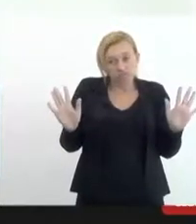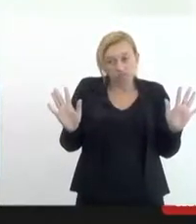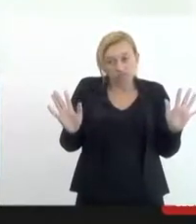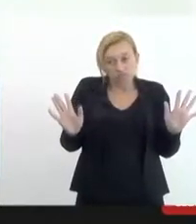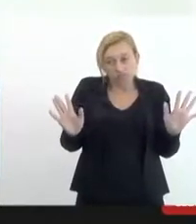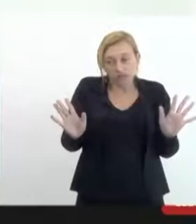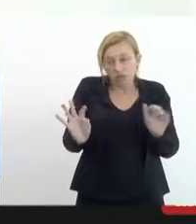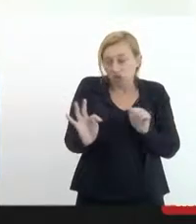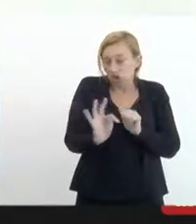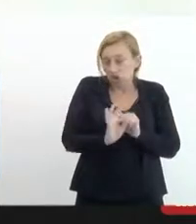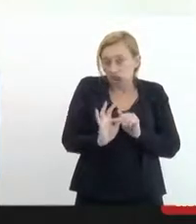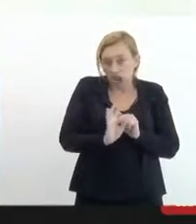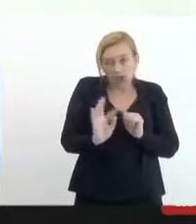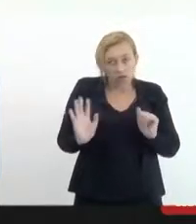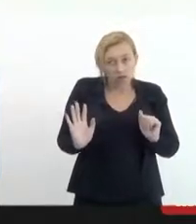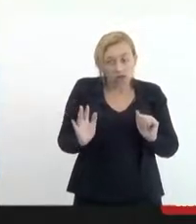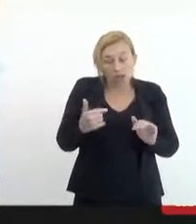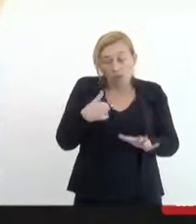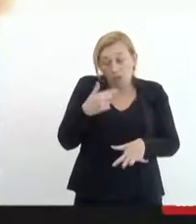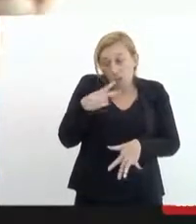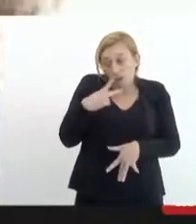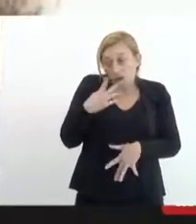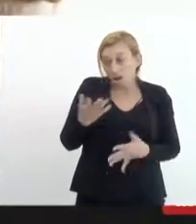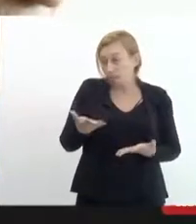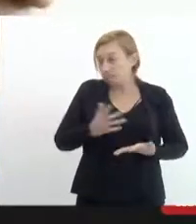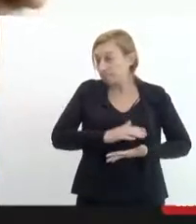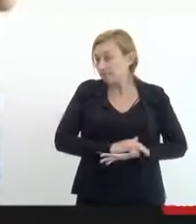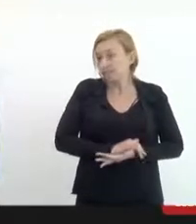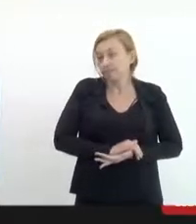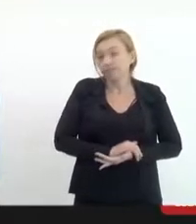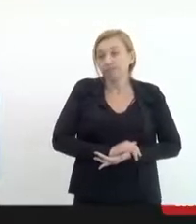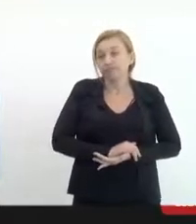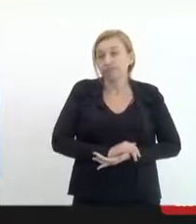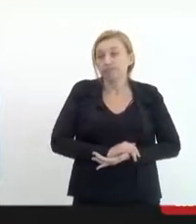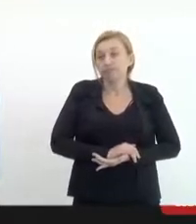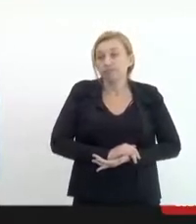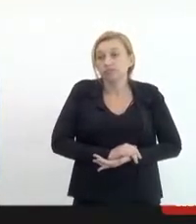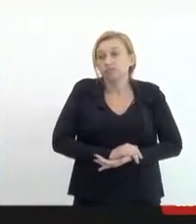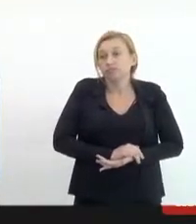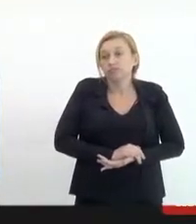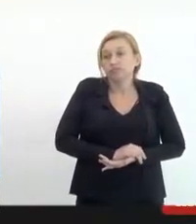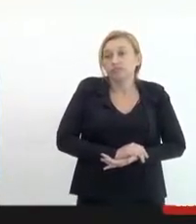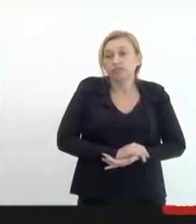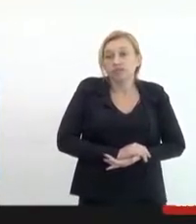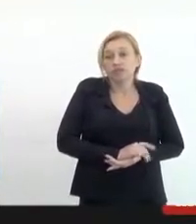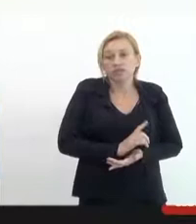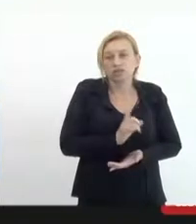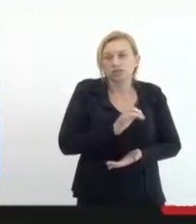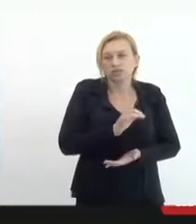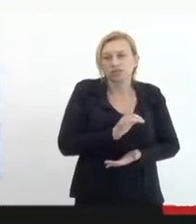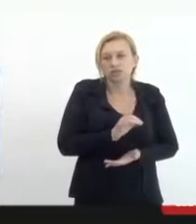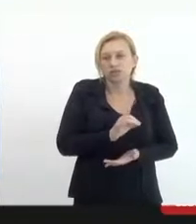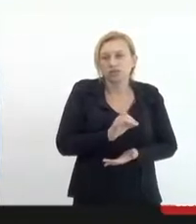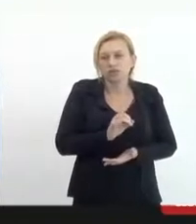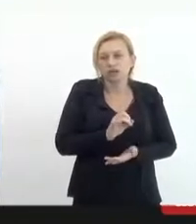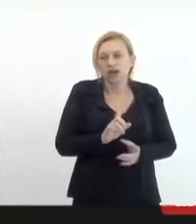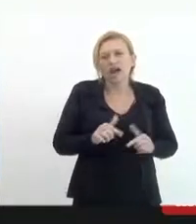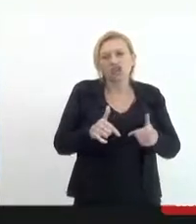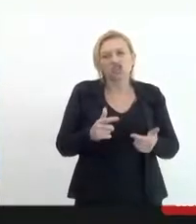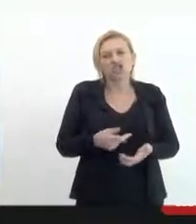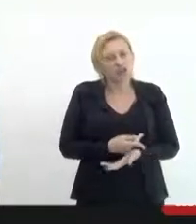mais técnica, eu vou dizer que isso é uma litigância de má fé, mas na